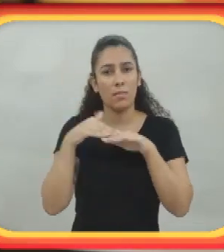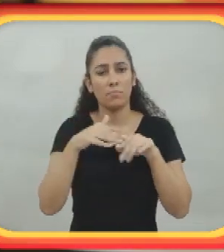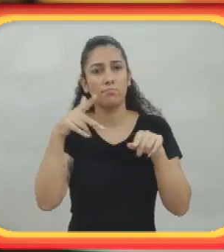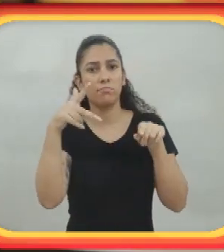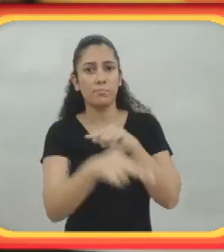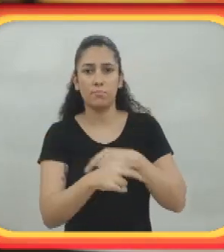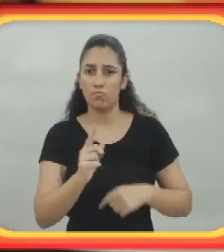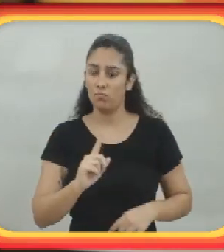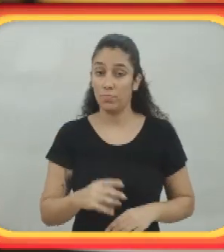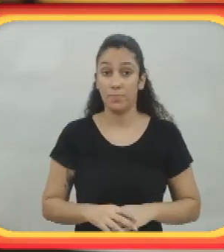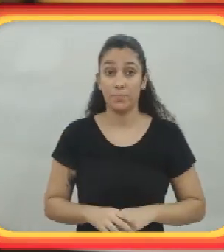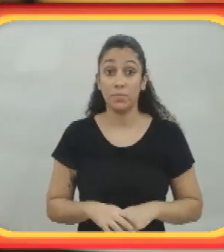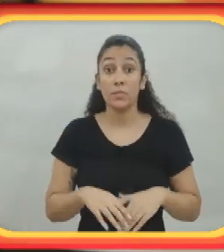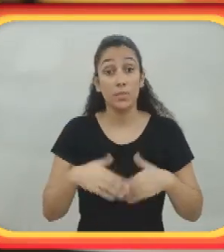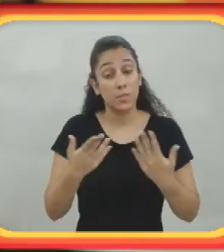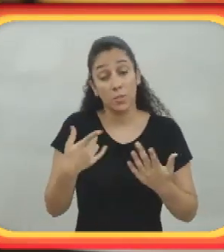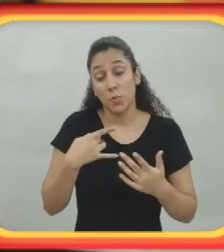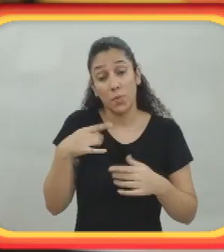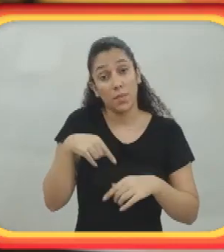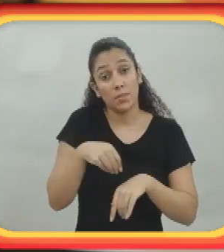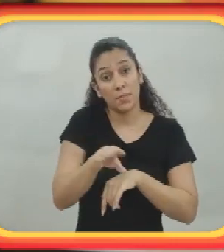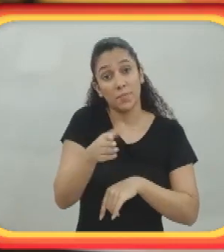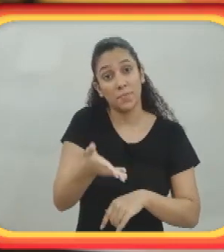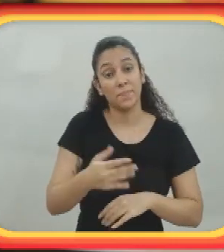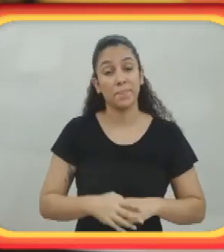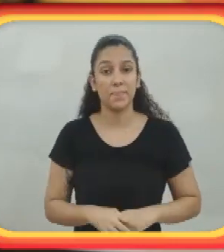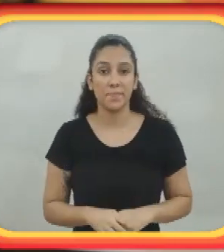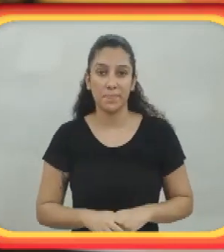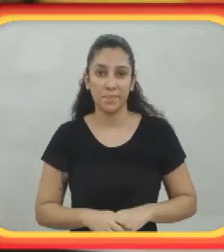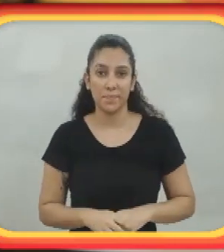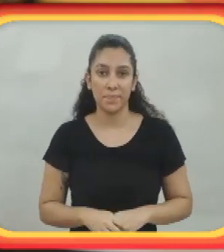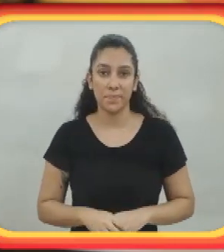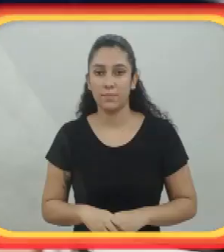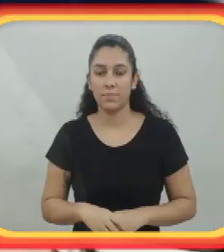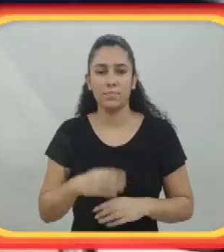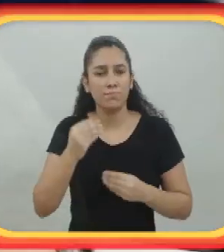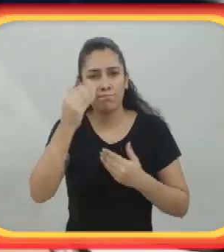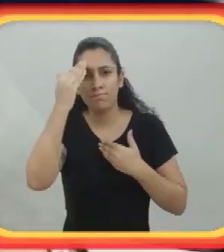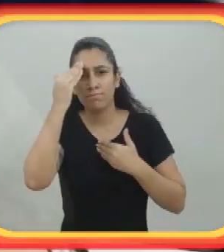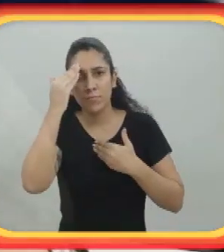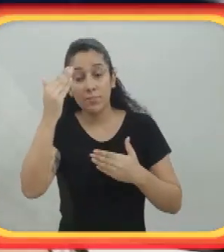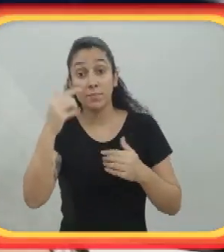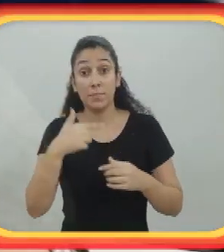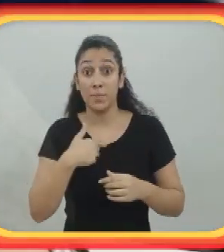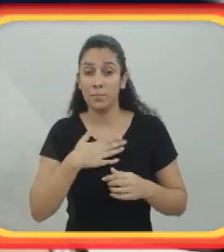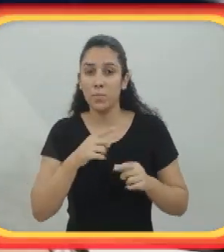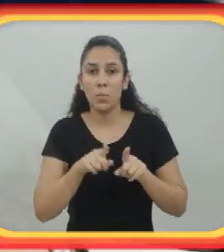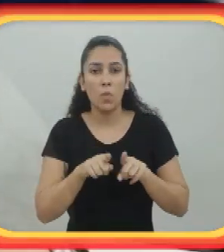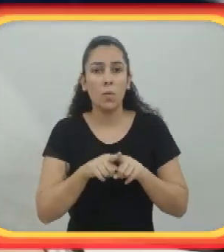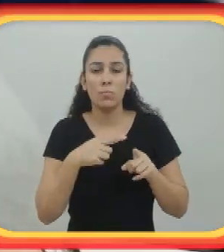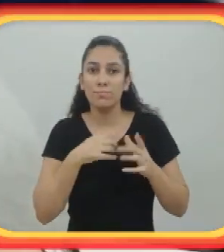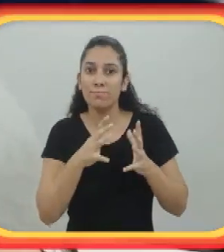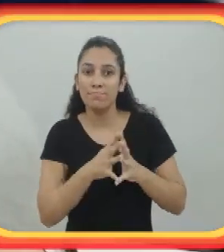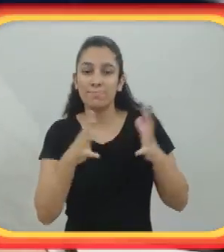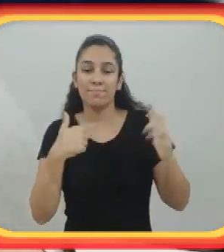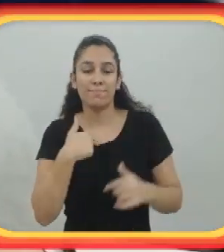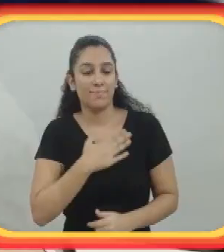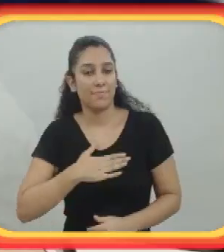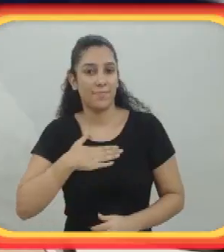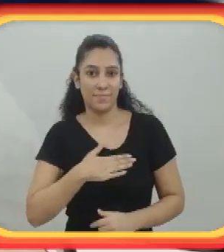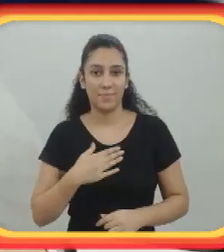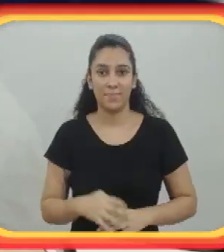desejo genuíno de fazer. Eu acho que é isso. Tá bom, Cassiano, obrigada pela sua entrevista e